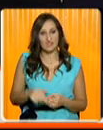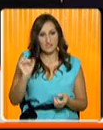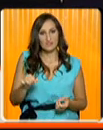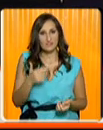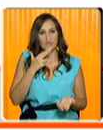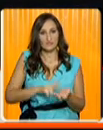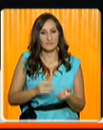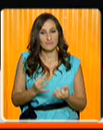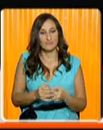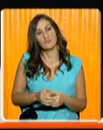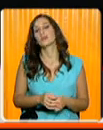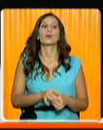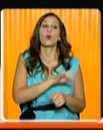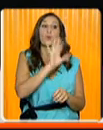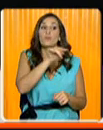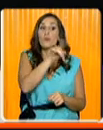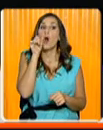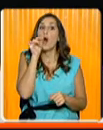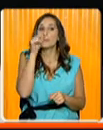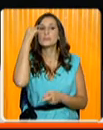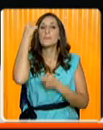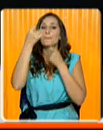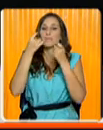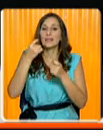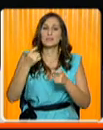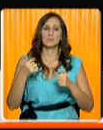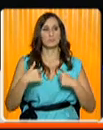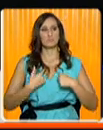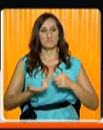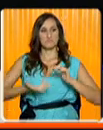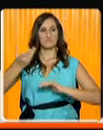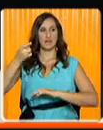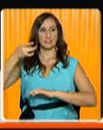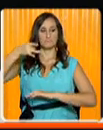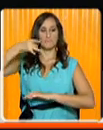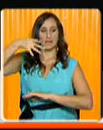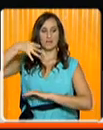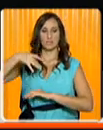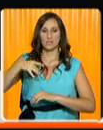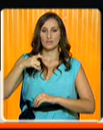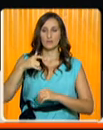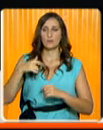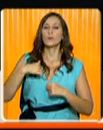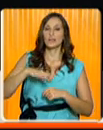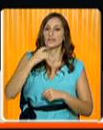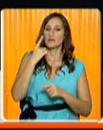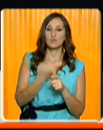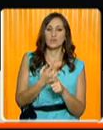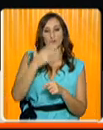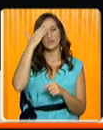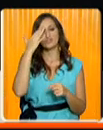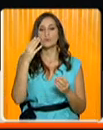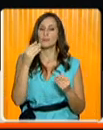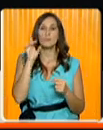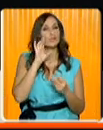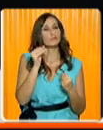Sim, é. Quando vocês pensam que tomaram a dianteira num assunto, é porque... O que é que eu quero dizer isto? Porque eu acho isto uma